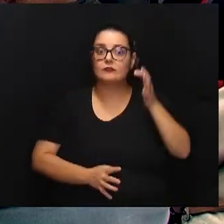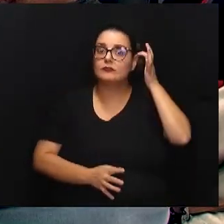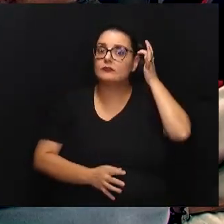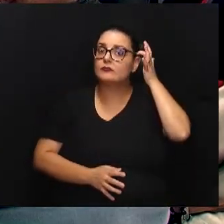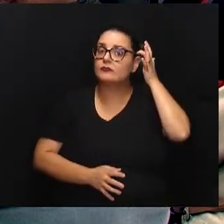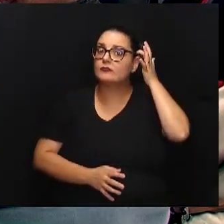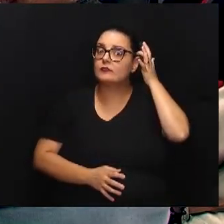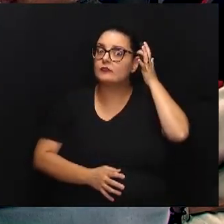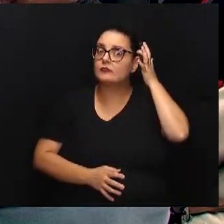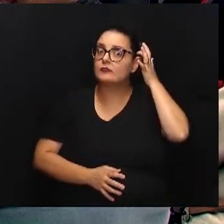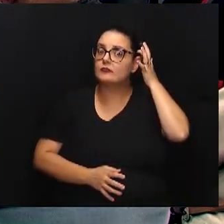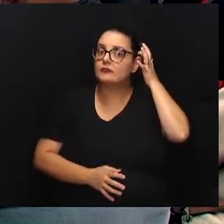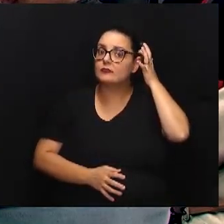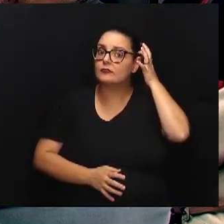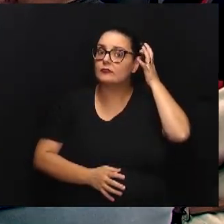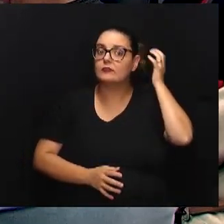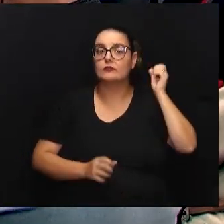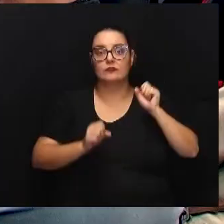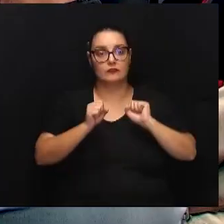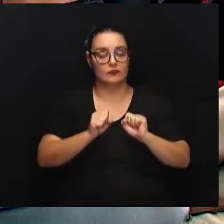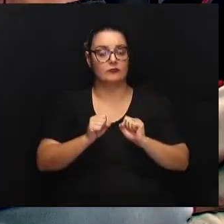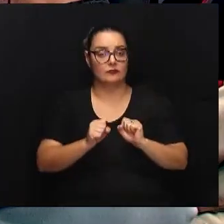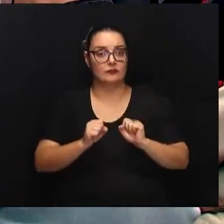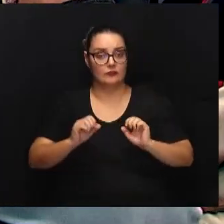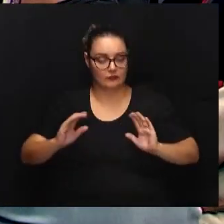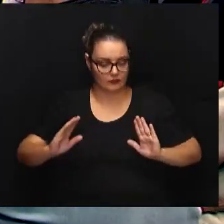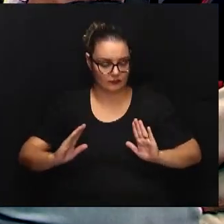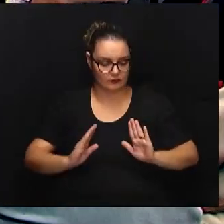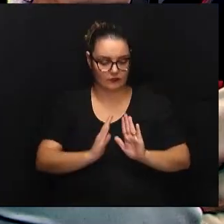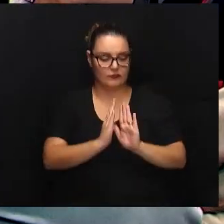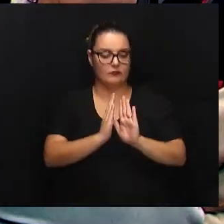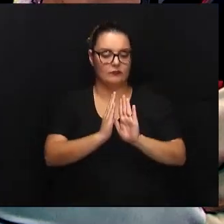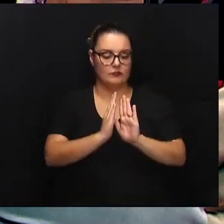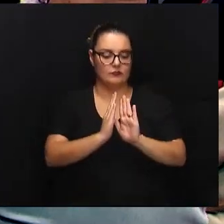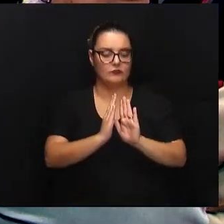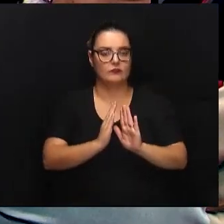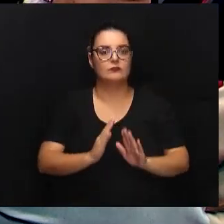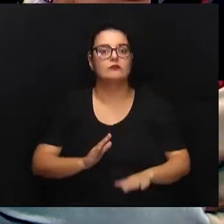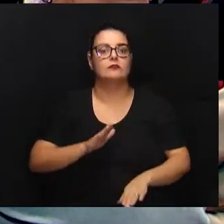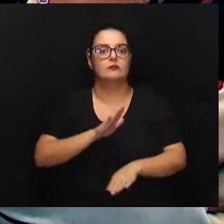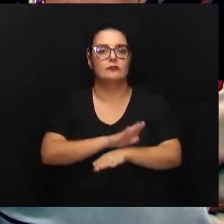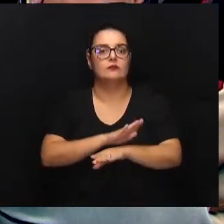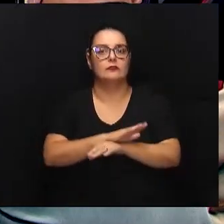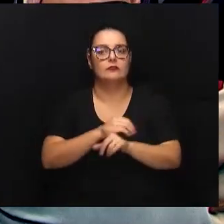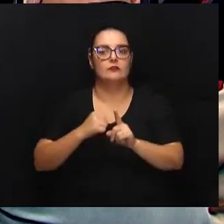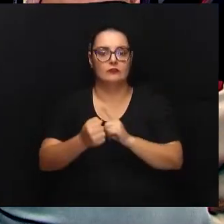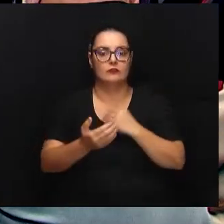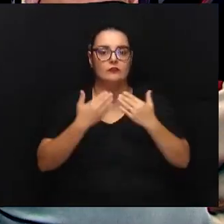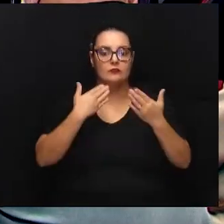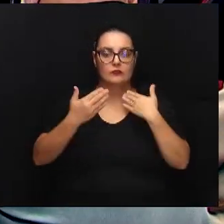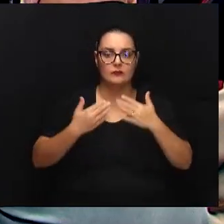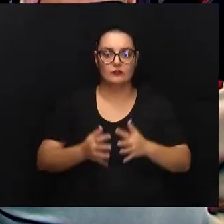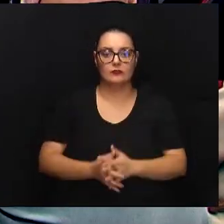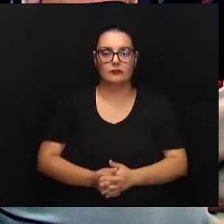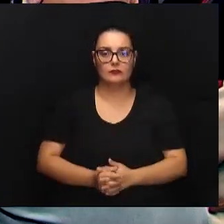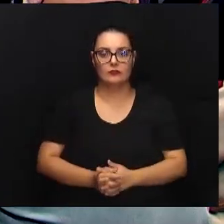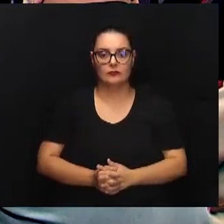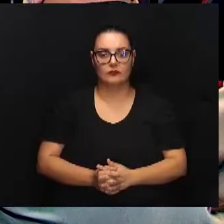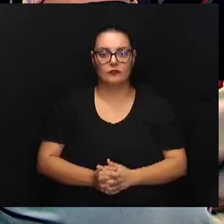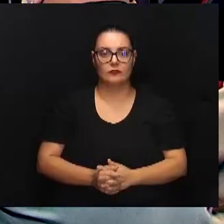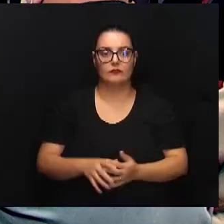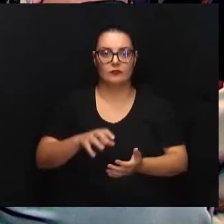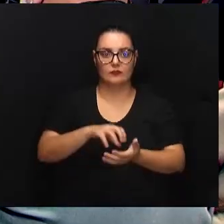Paola e Mariana, e que a gente possa bater de frente com assistência